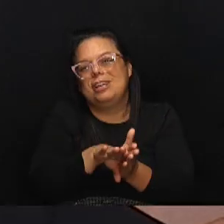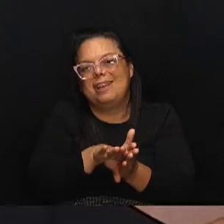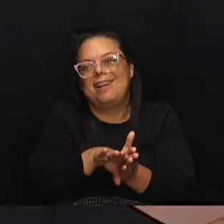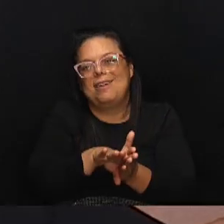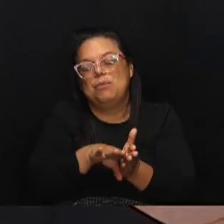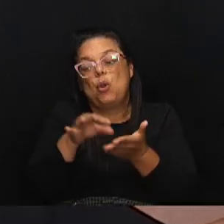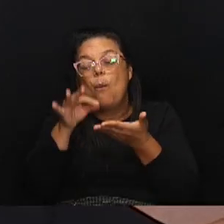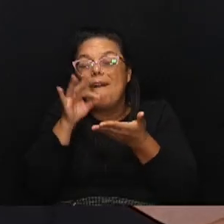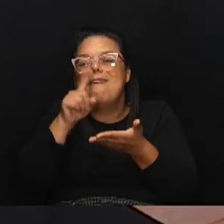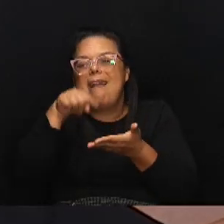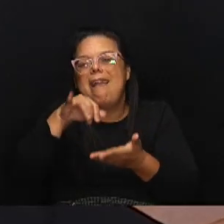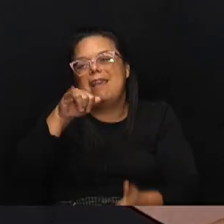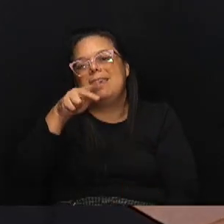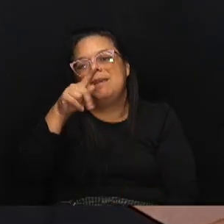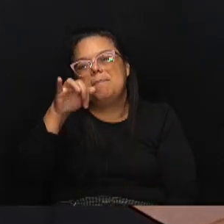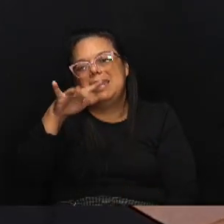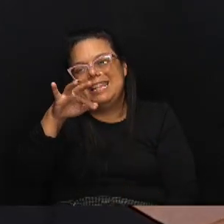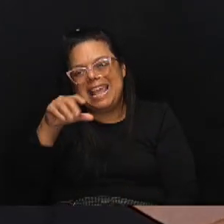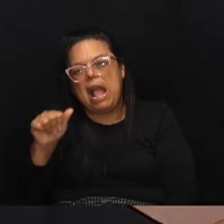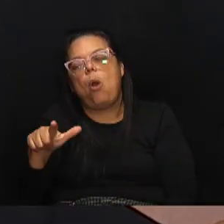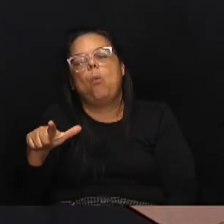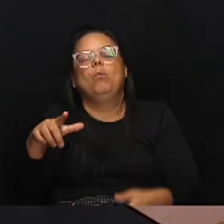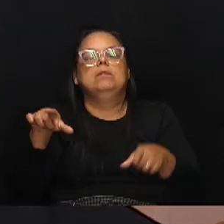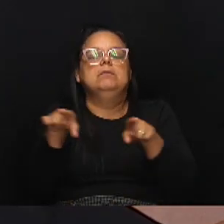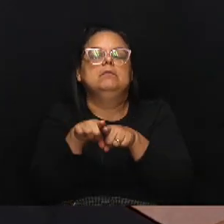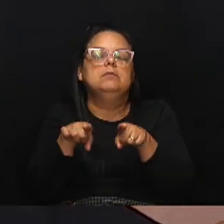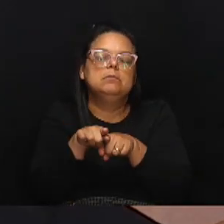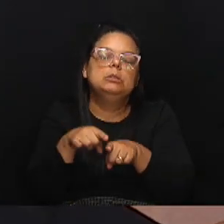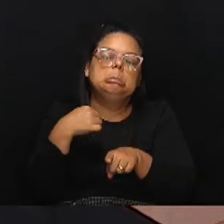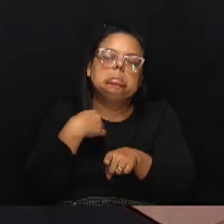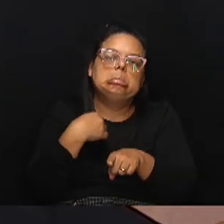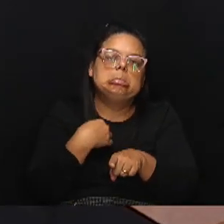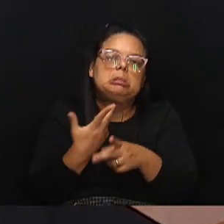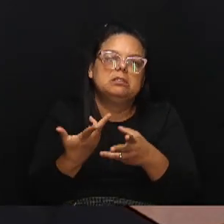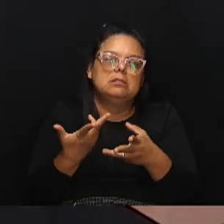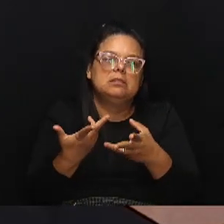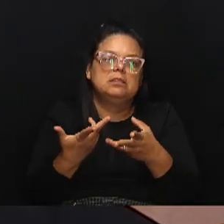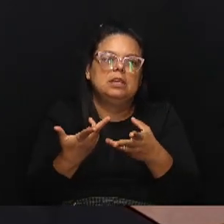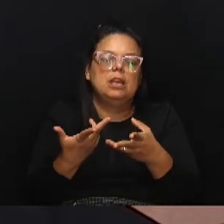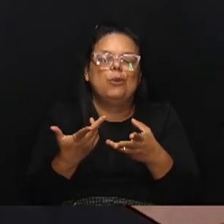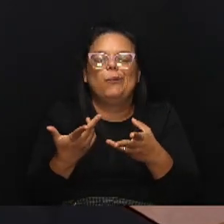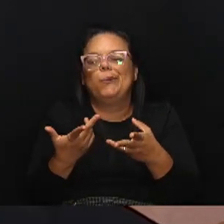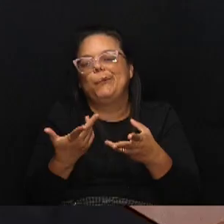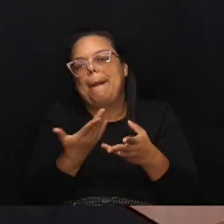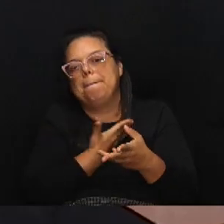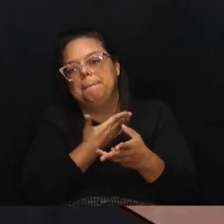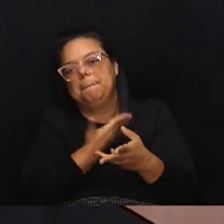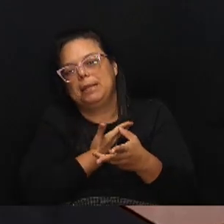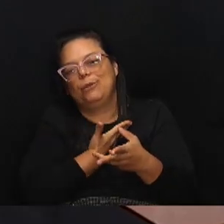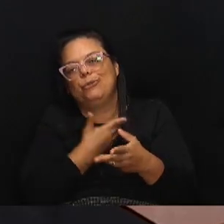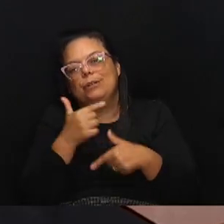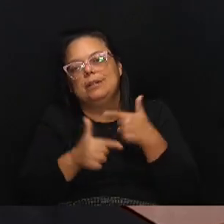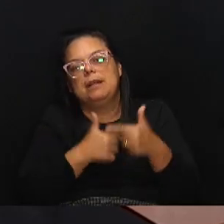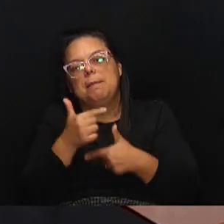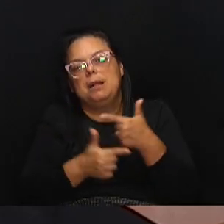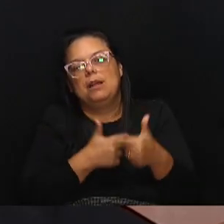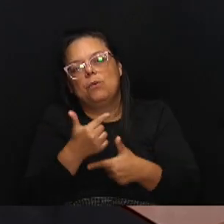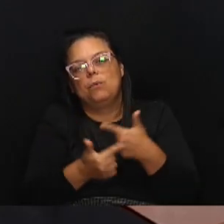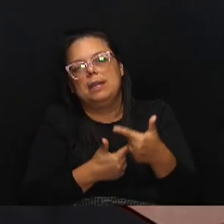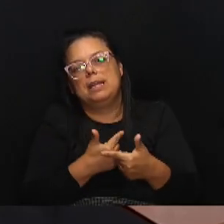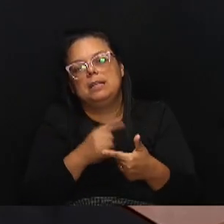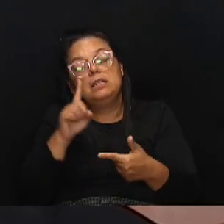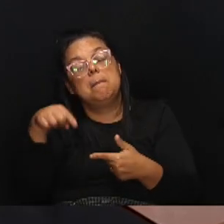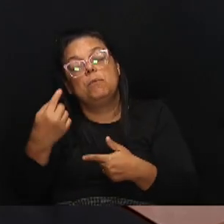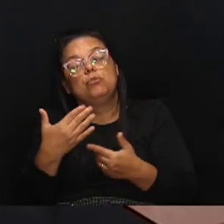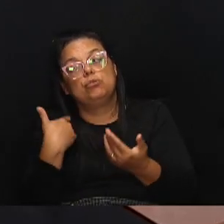E aí, o professor Antônio Lapa, da qual eu me privei de ter amizade, de trabalhar com ele, algumas cartas a gente trocou